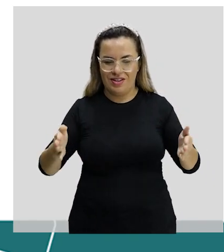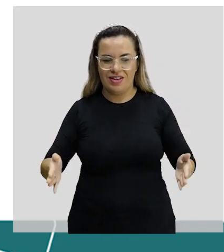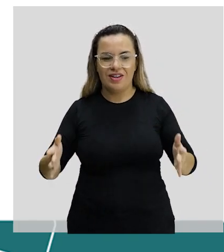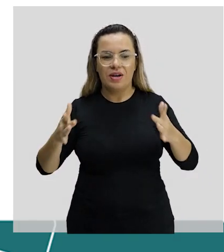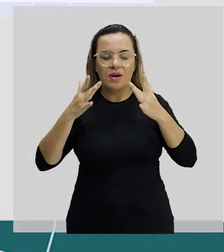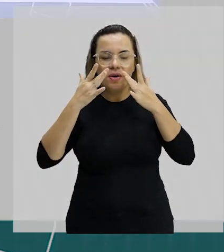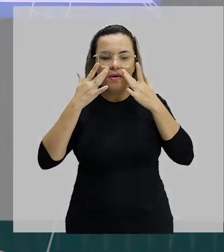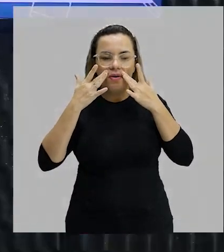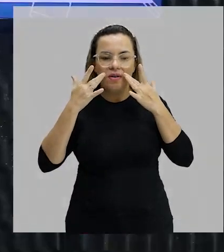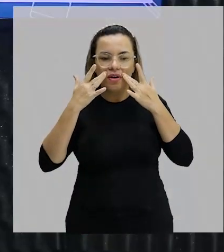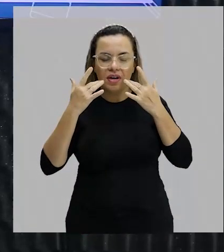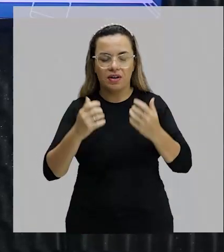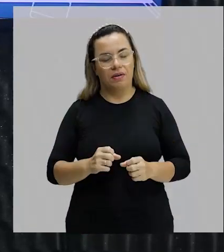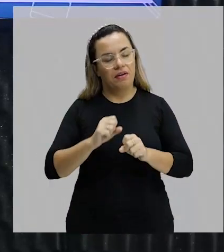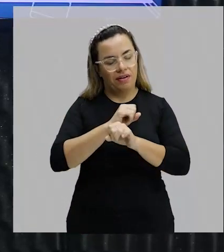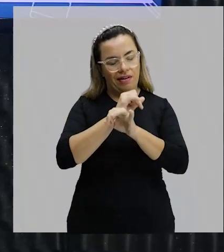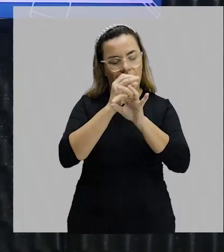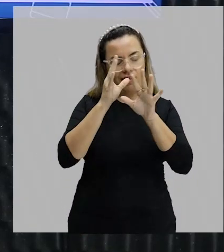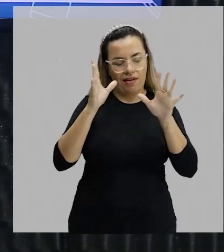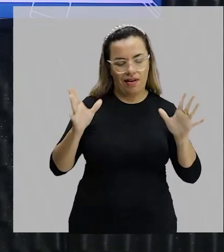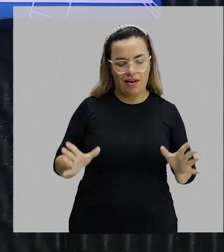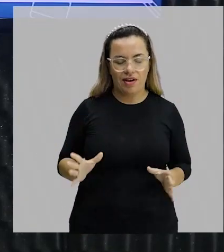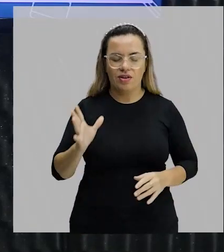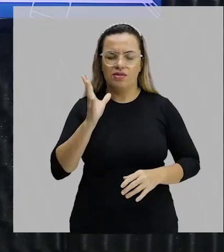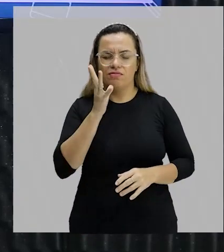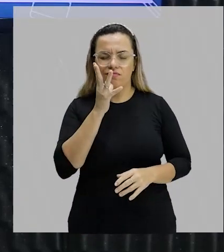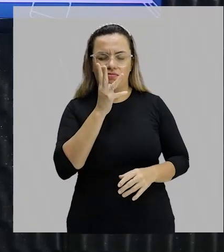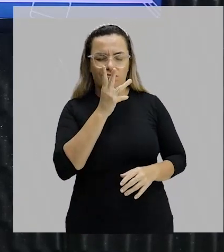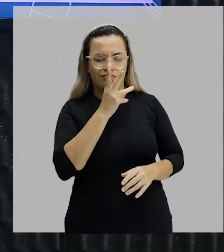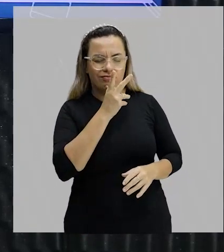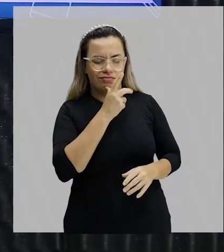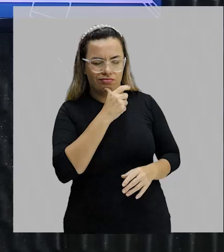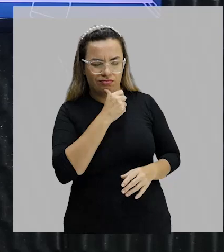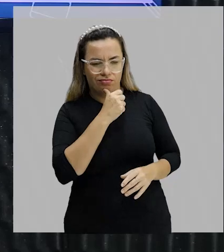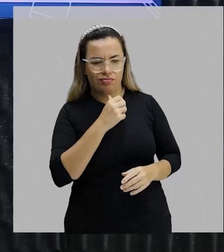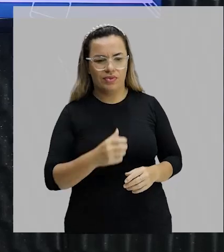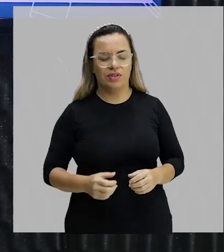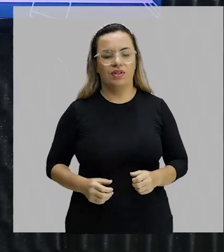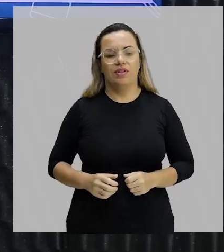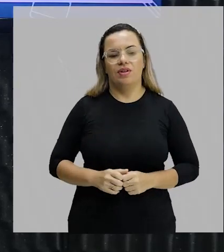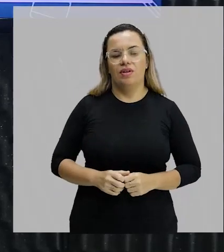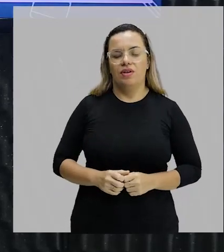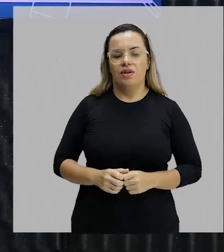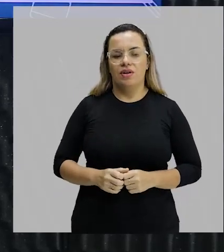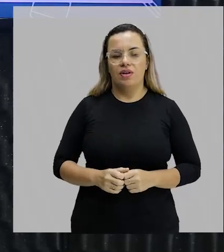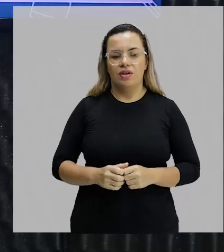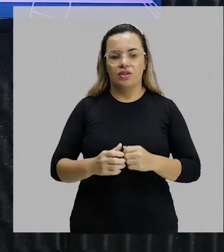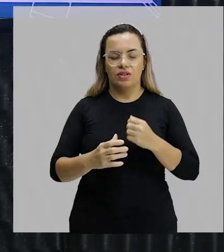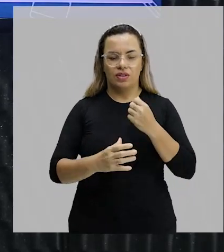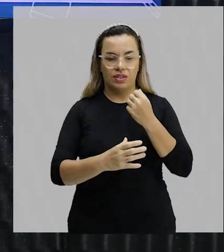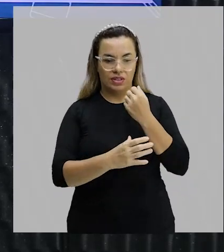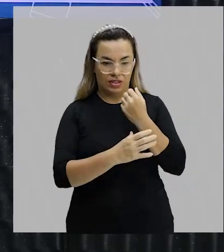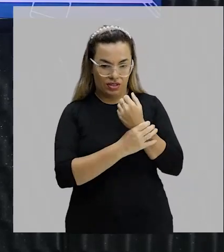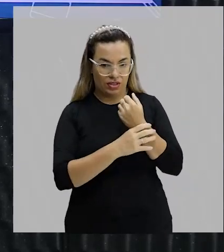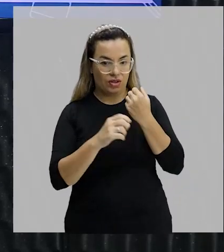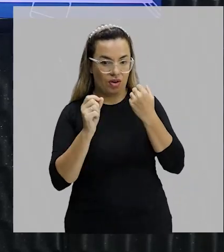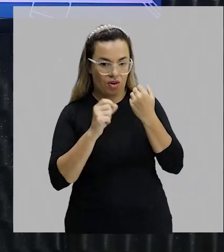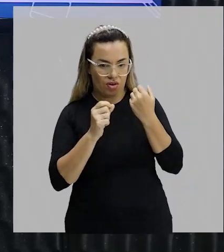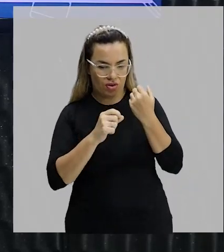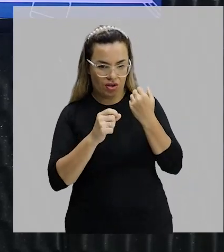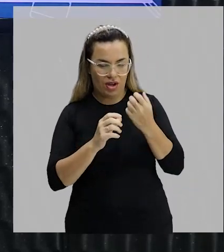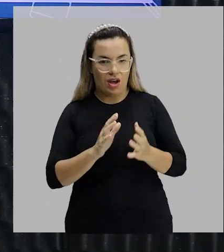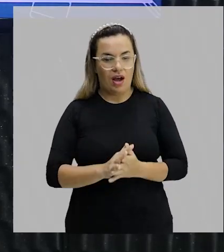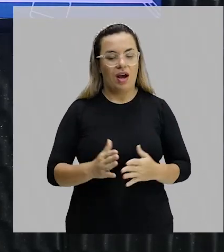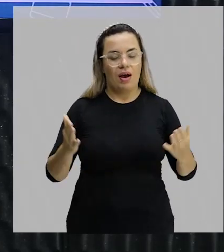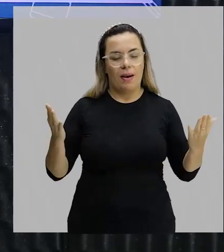né, com os protocolos de segurança, mas estamos fazendo a apresentação teatral ao vivo, com plateia. E fazer teatro com plateia